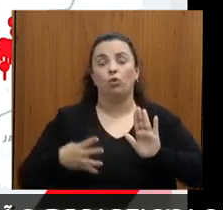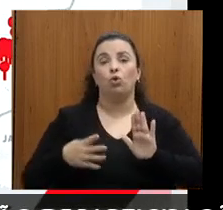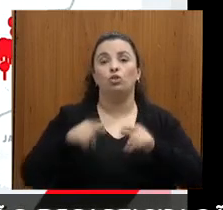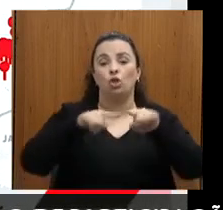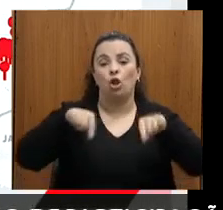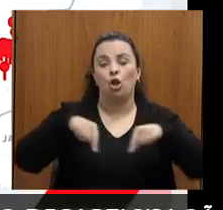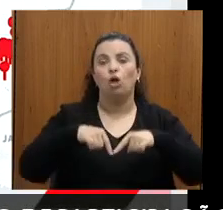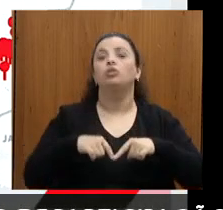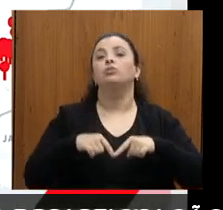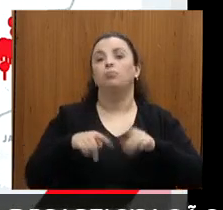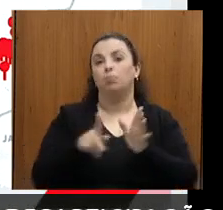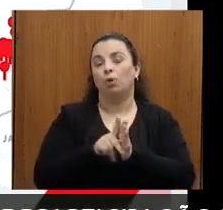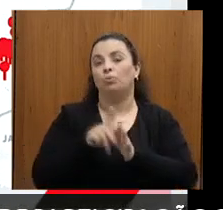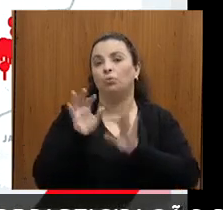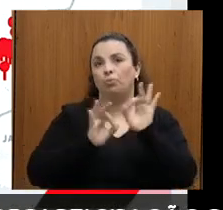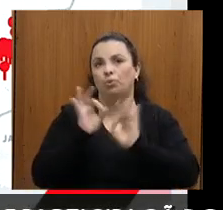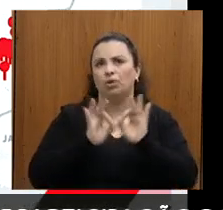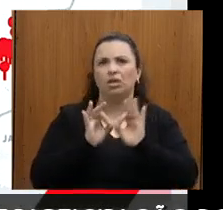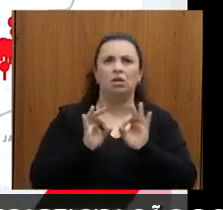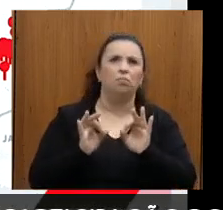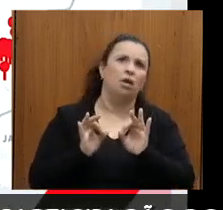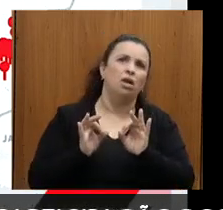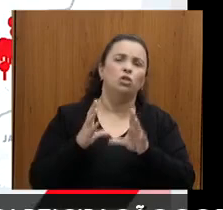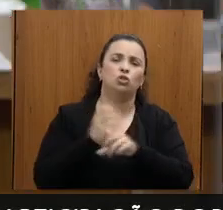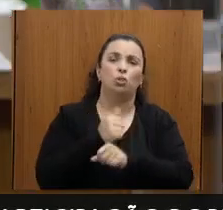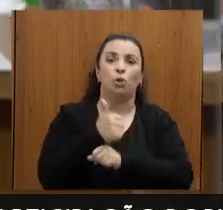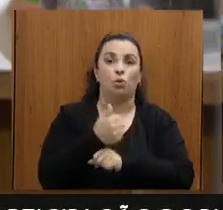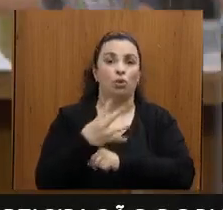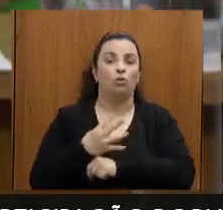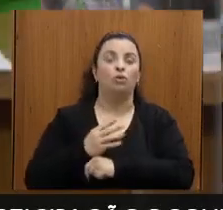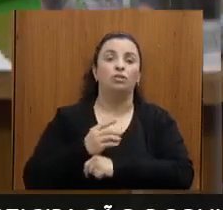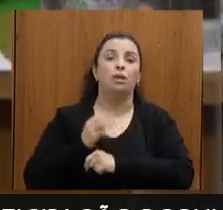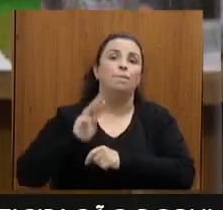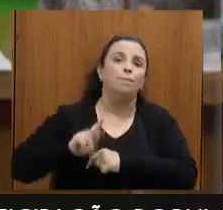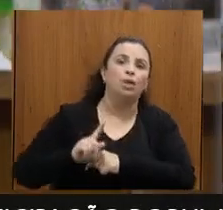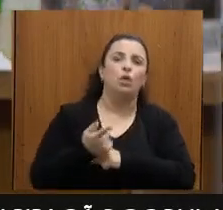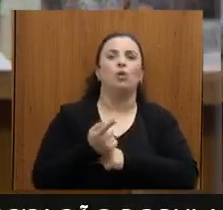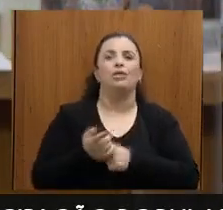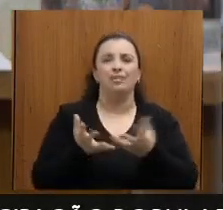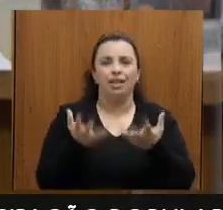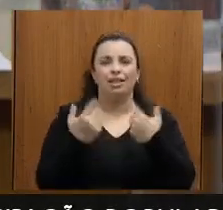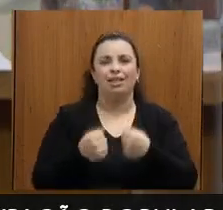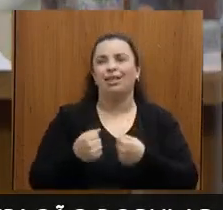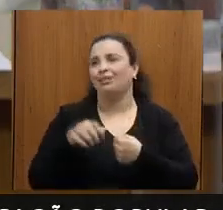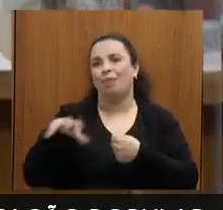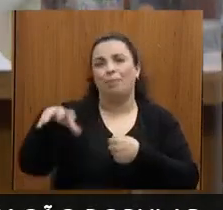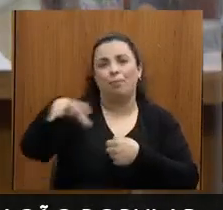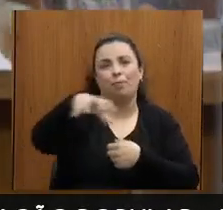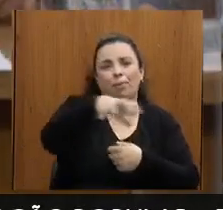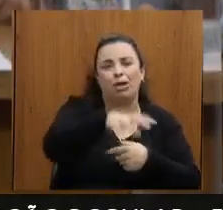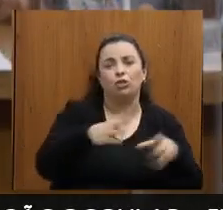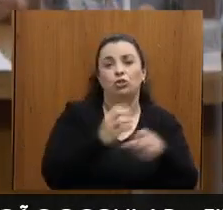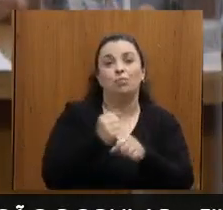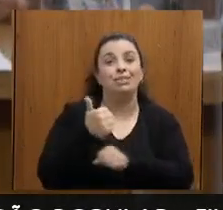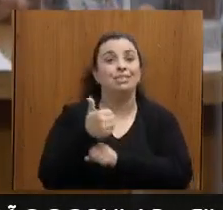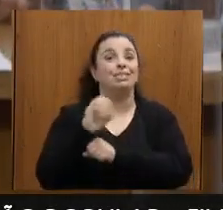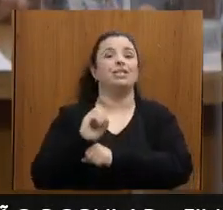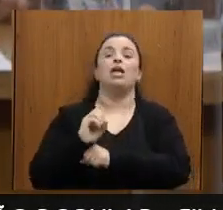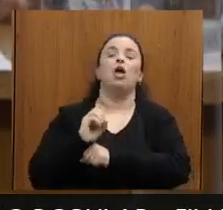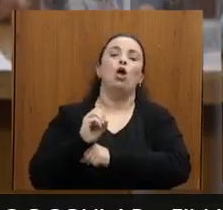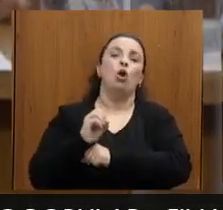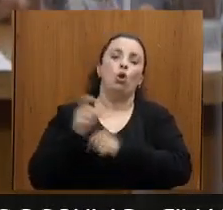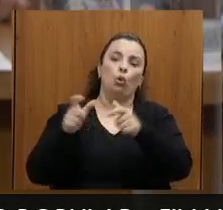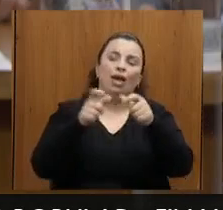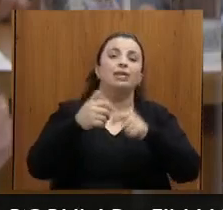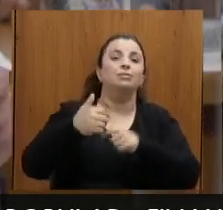69 milhões, atendendo aí então mais de 100 localidades, e vocês podem acessar essa lista, ela está aqui disposta no mapa,